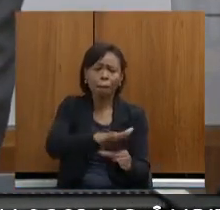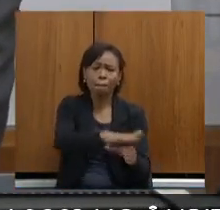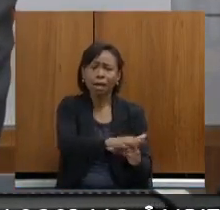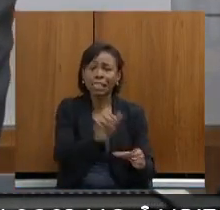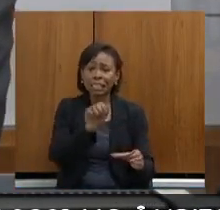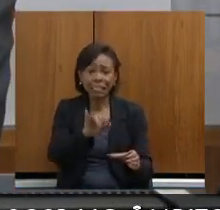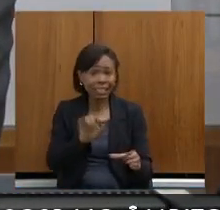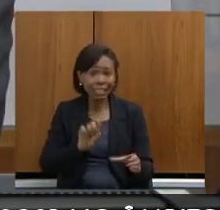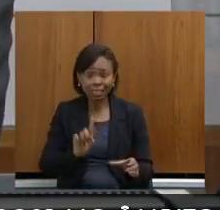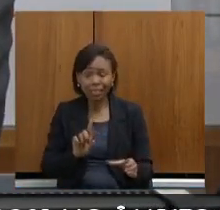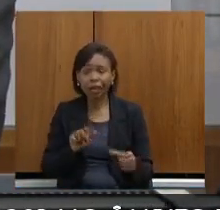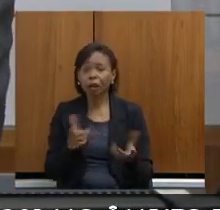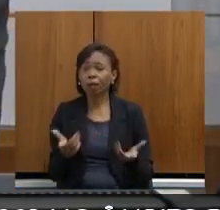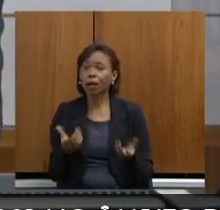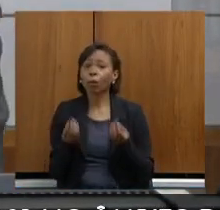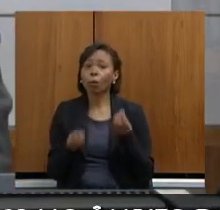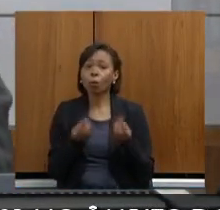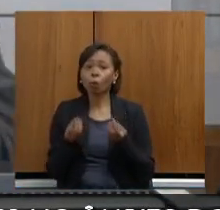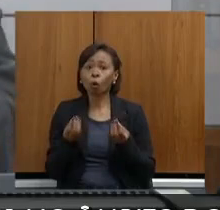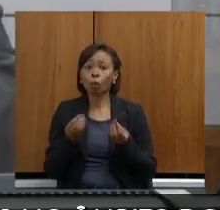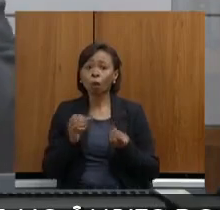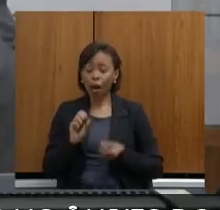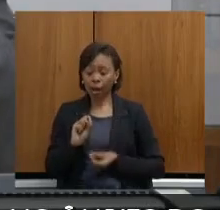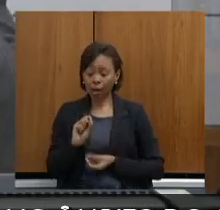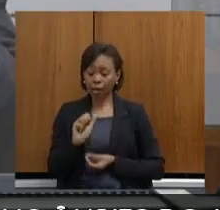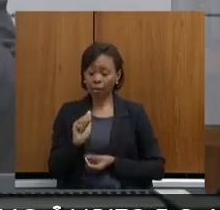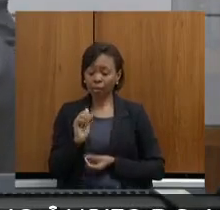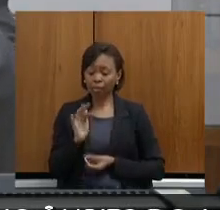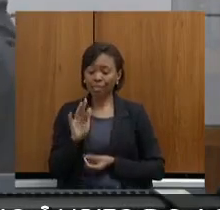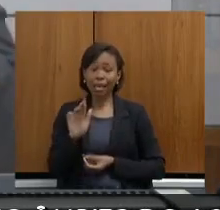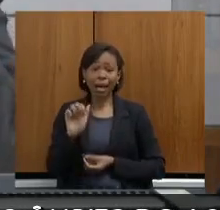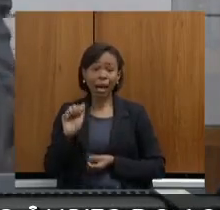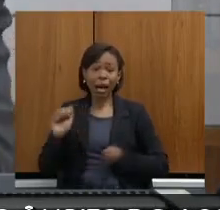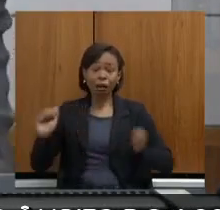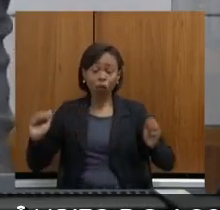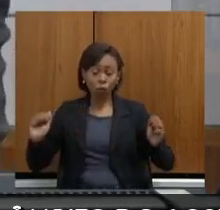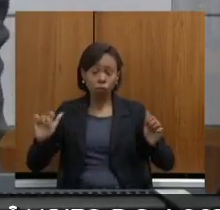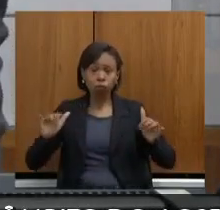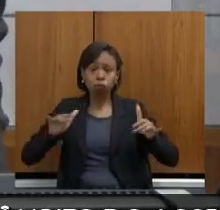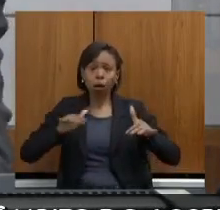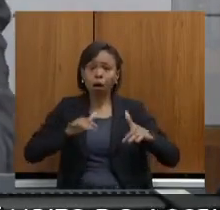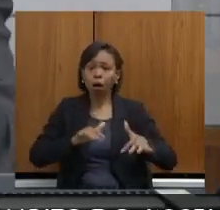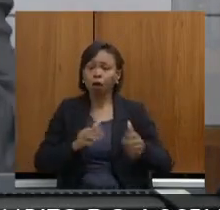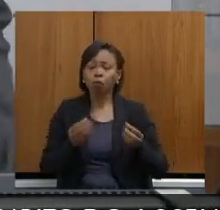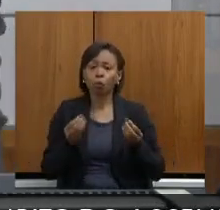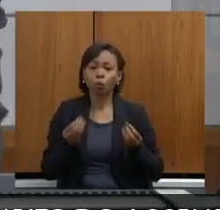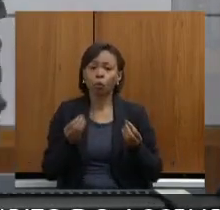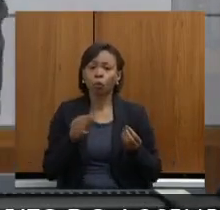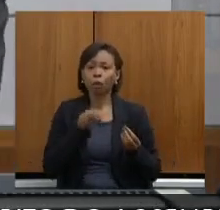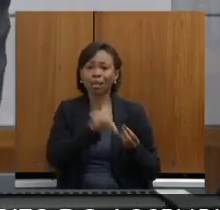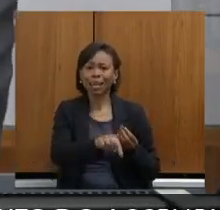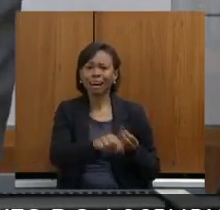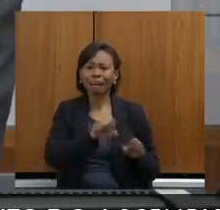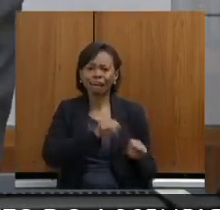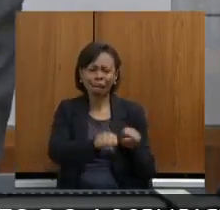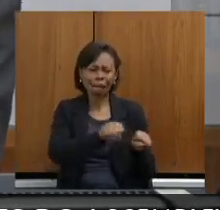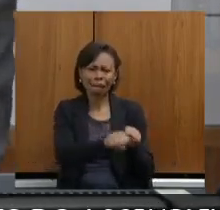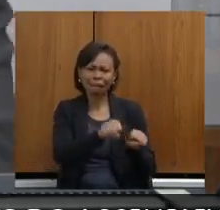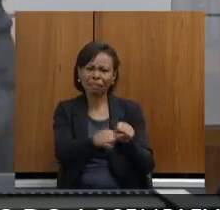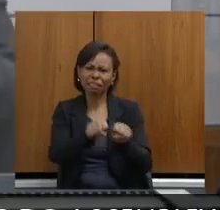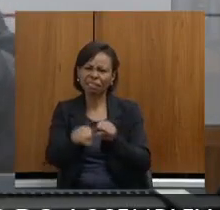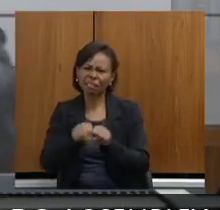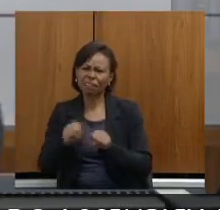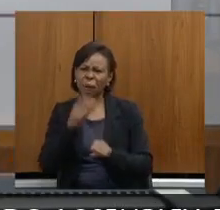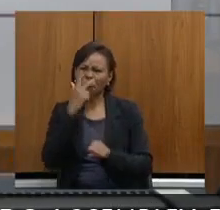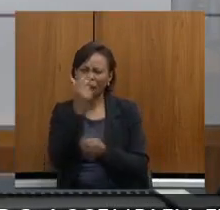escoamento da safra secretária estrada tá no terrível tão desaparece aconteceu uma guerra parece que é o bomba naquela Estrada lá